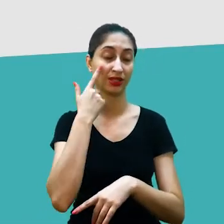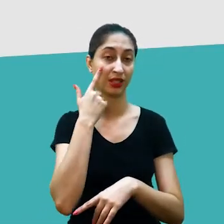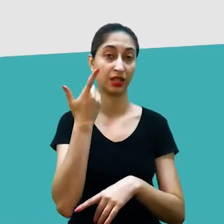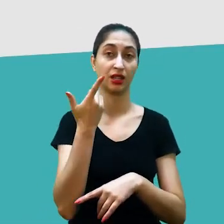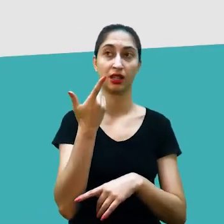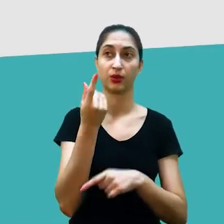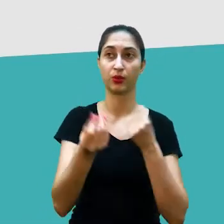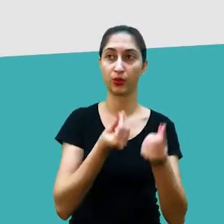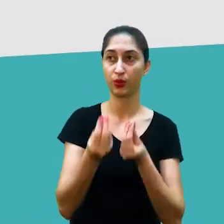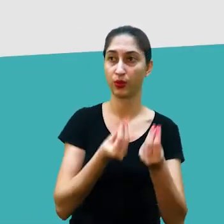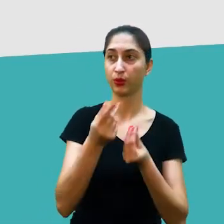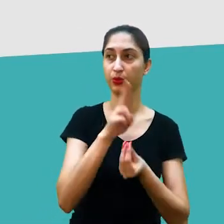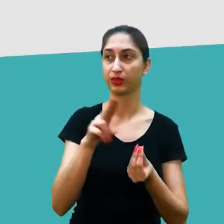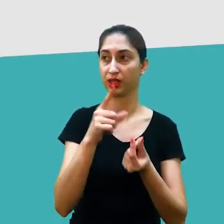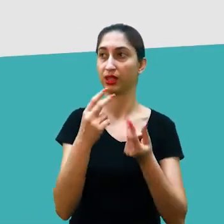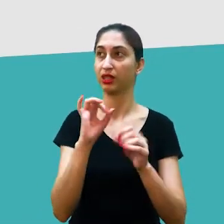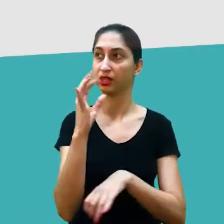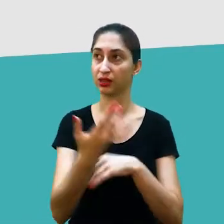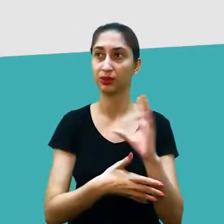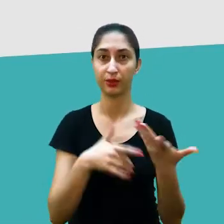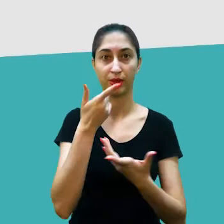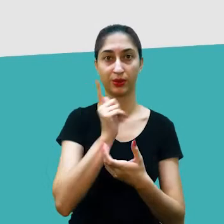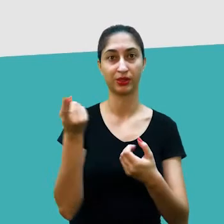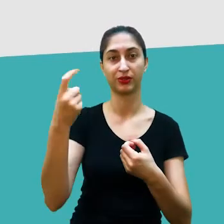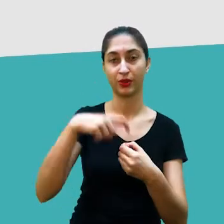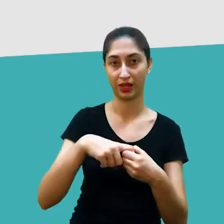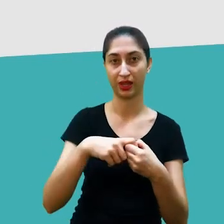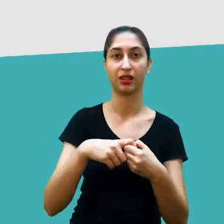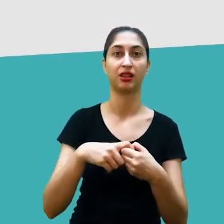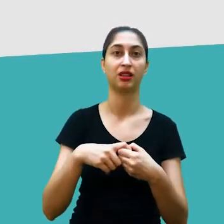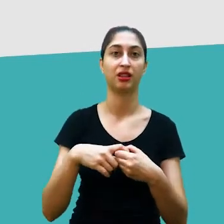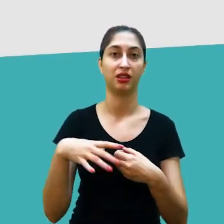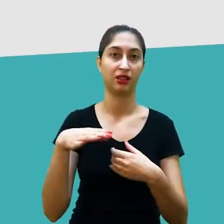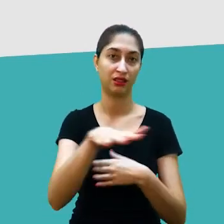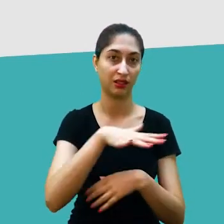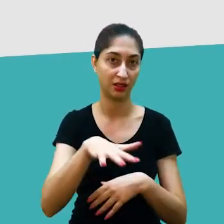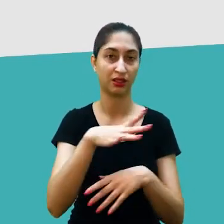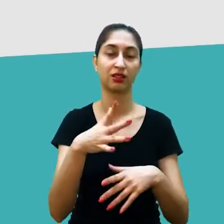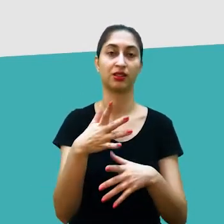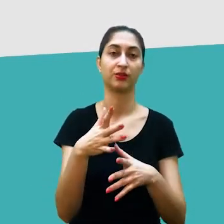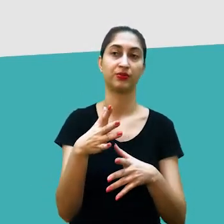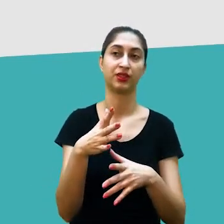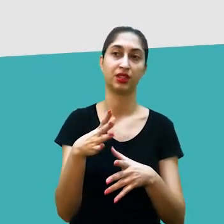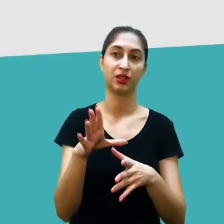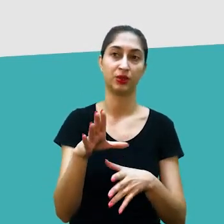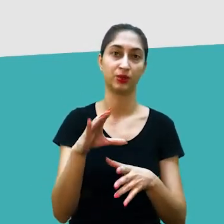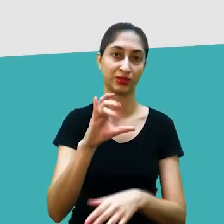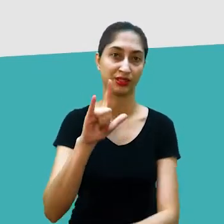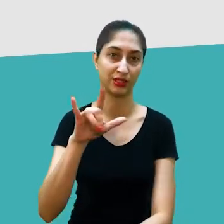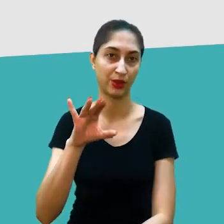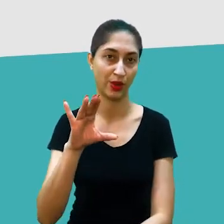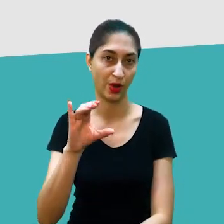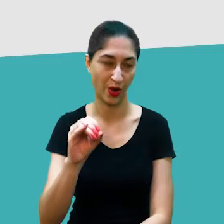desse recurso natural, para que ele retorne para dentro dessa cadeia, fechando um ciclo completo. E eu gosto muito de uma